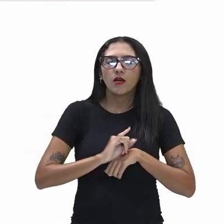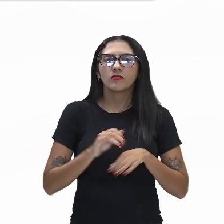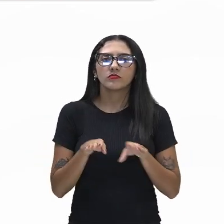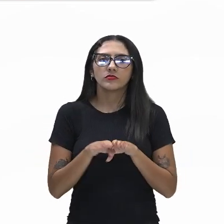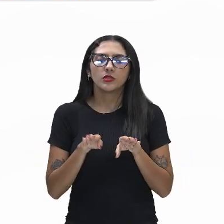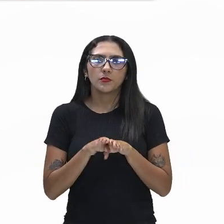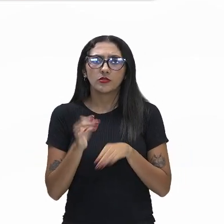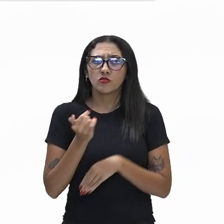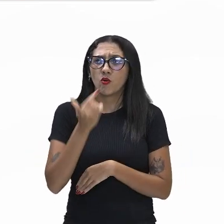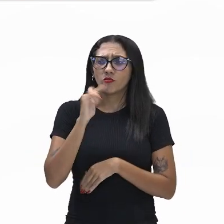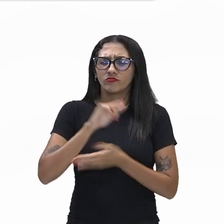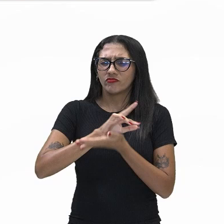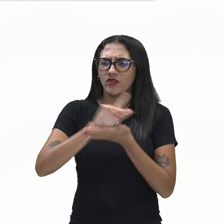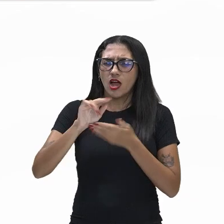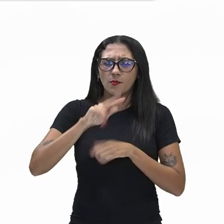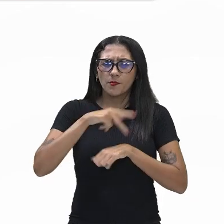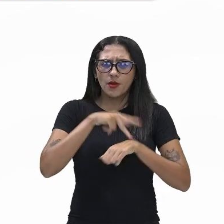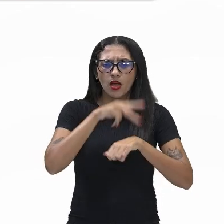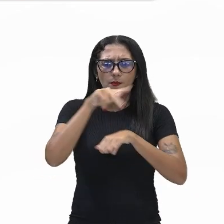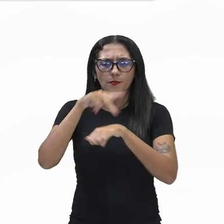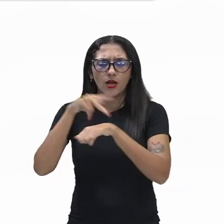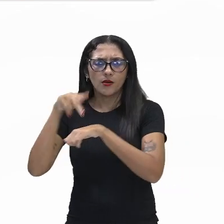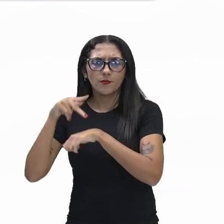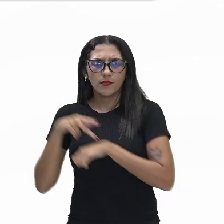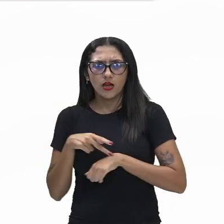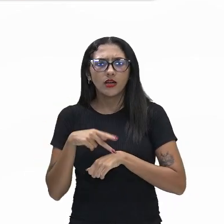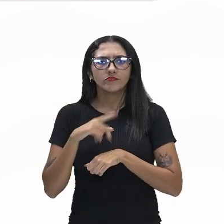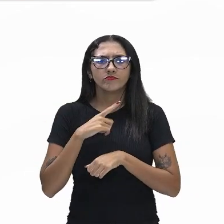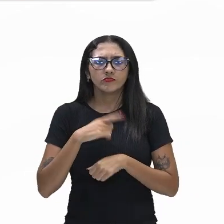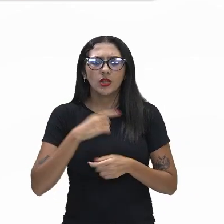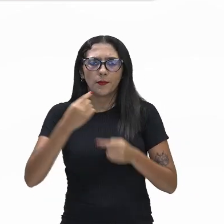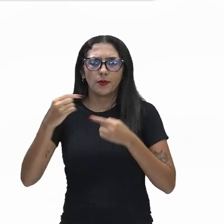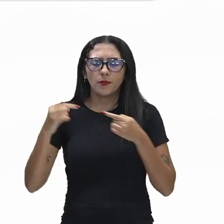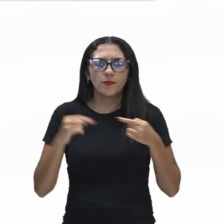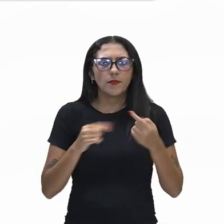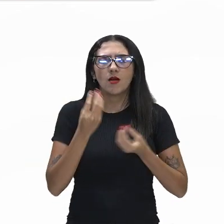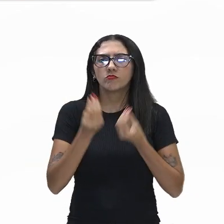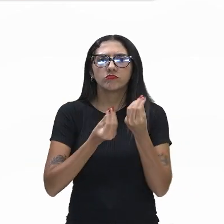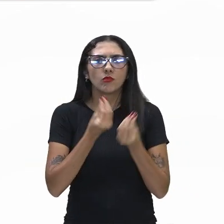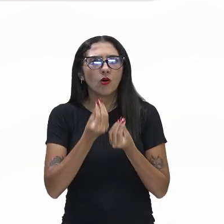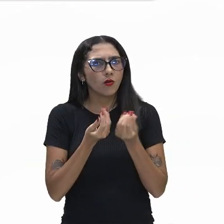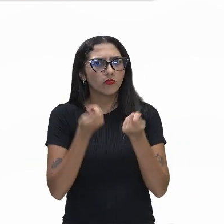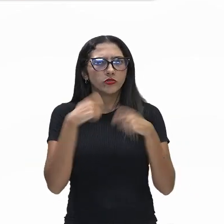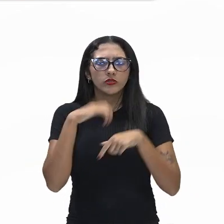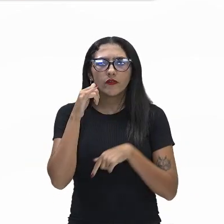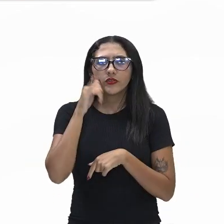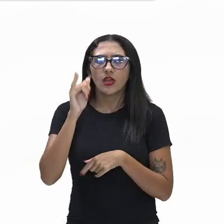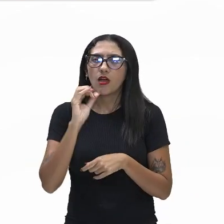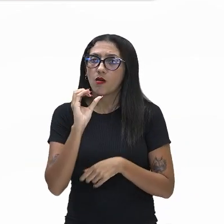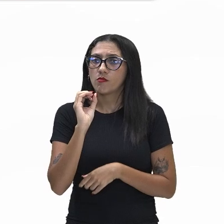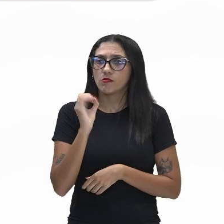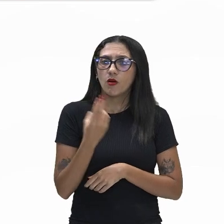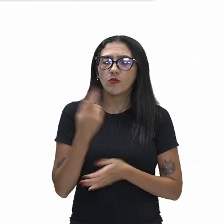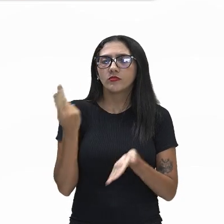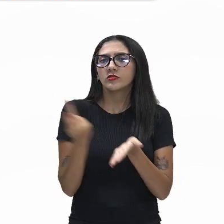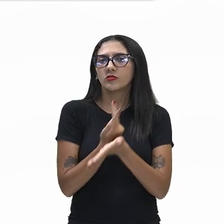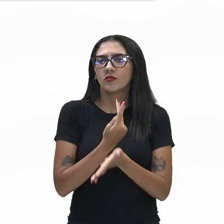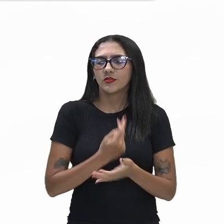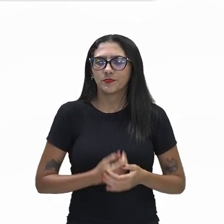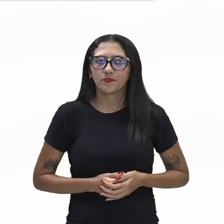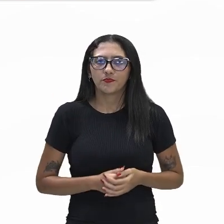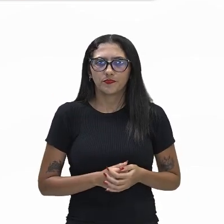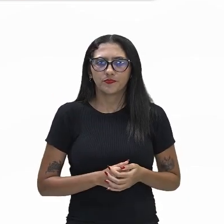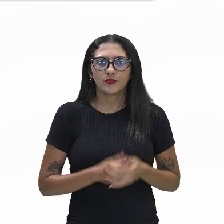de vários países, para que sejam tomadas medidas, né? Por quê? Já temos